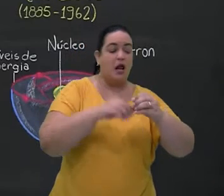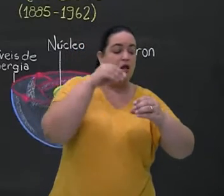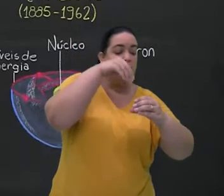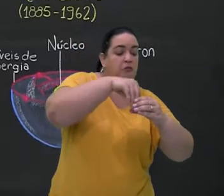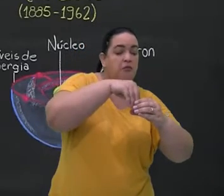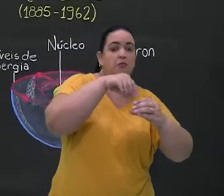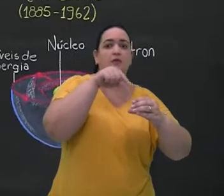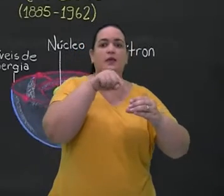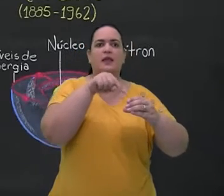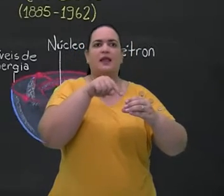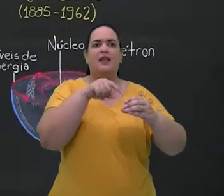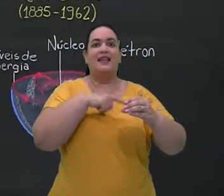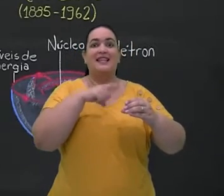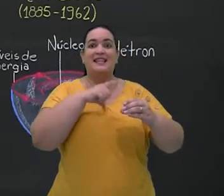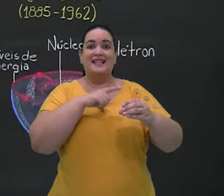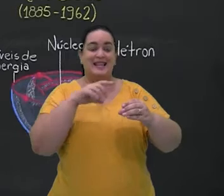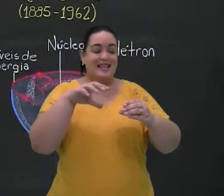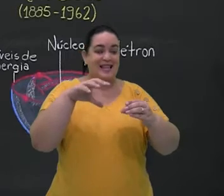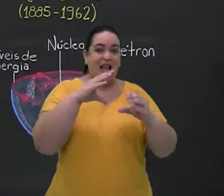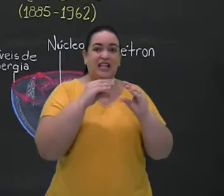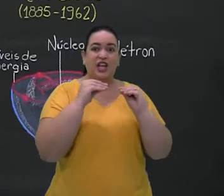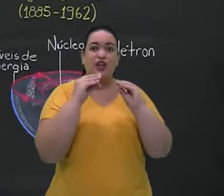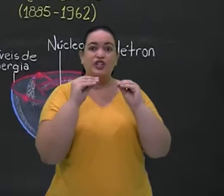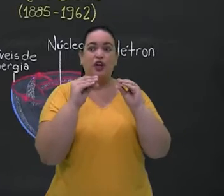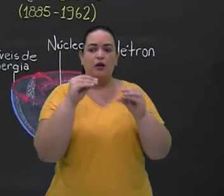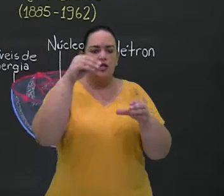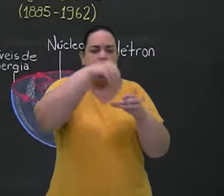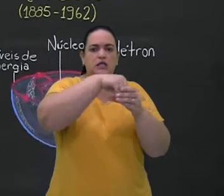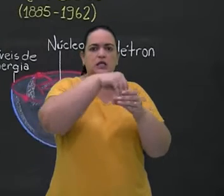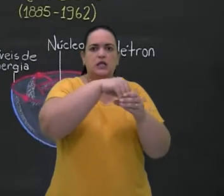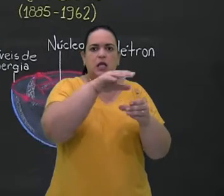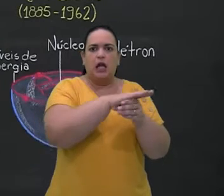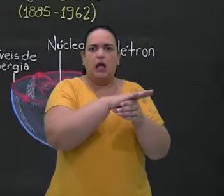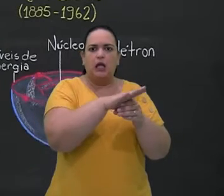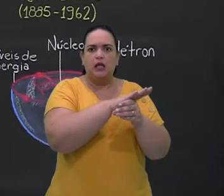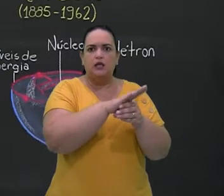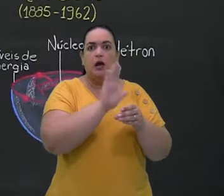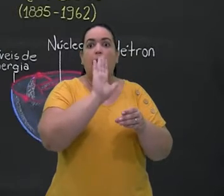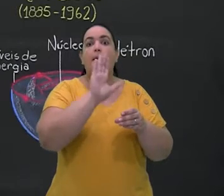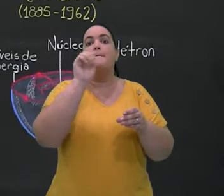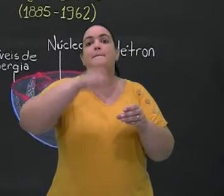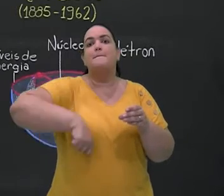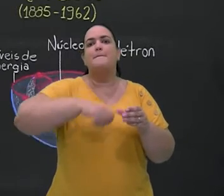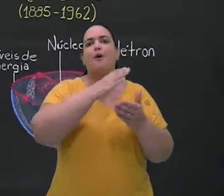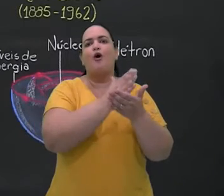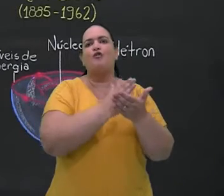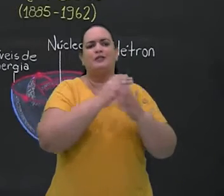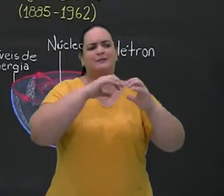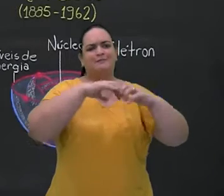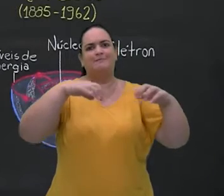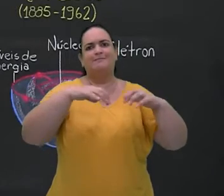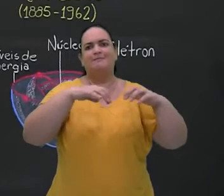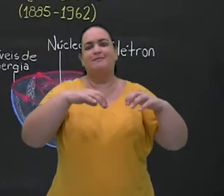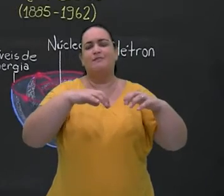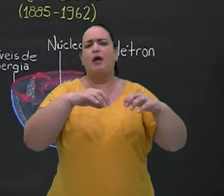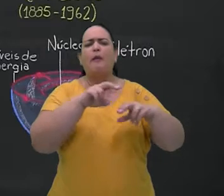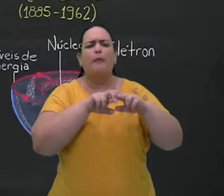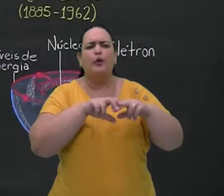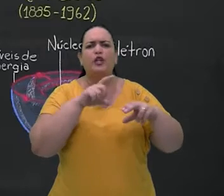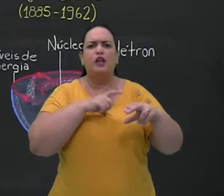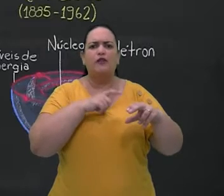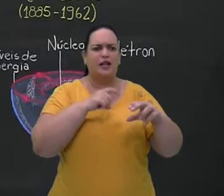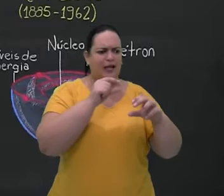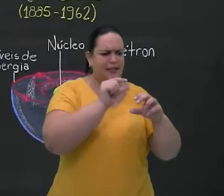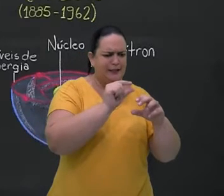esse átomo é uma esfera maciça, porém ela é divisível sim, porque dentro dele eu